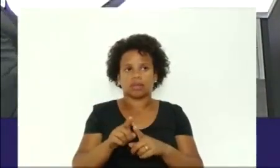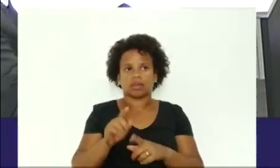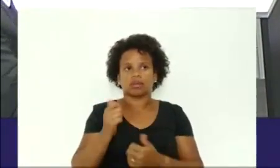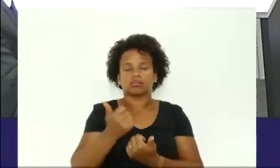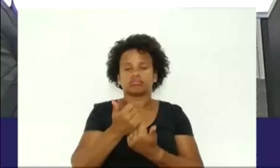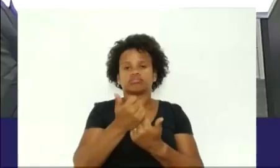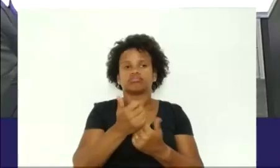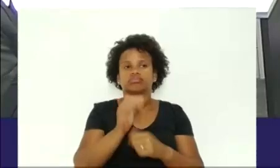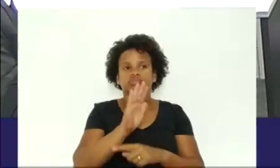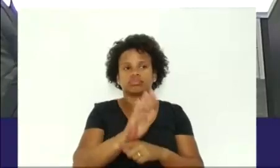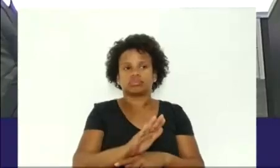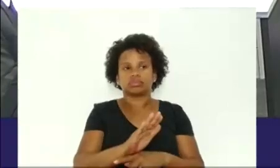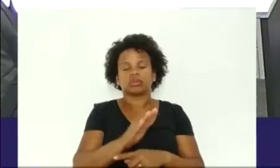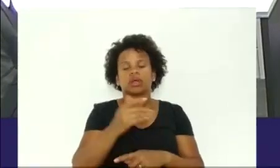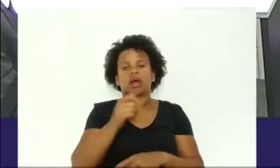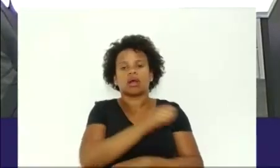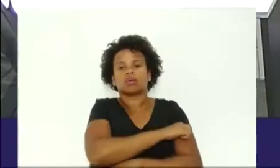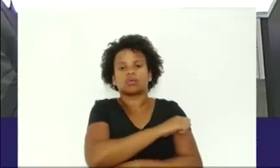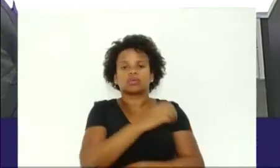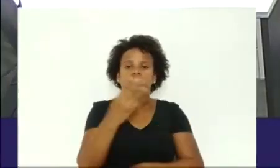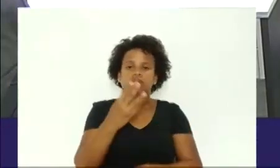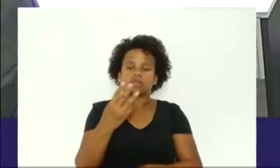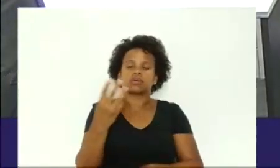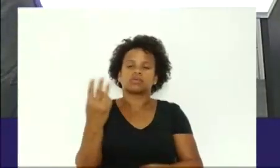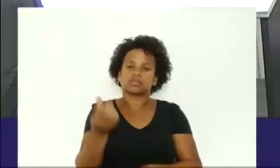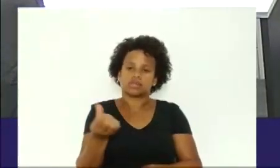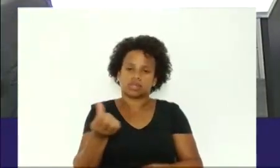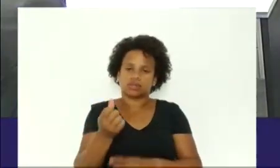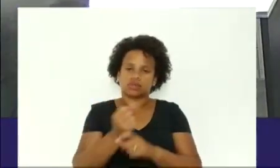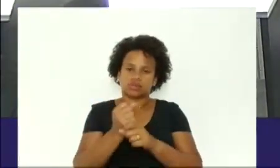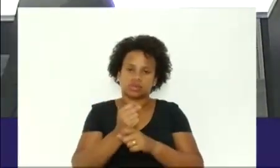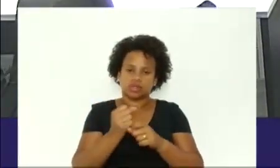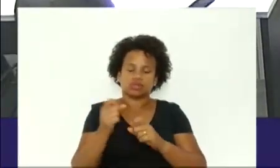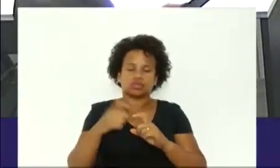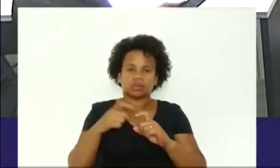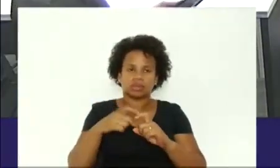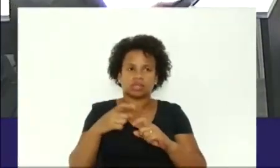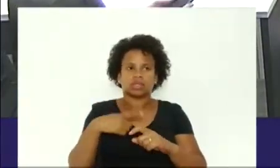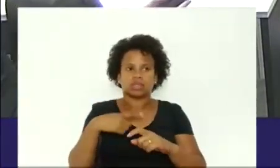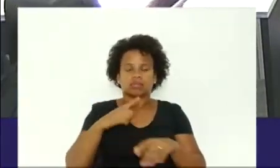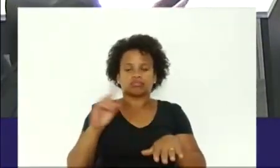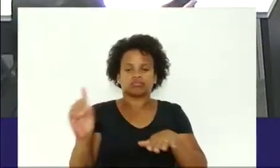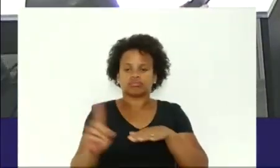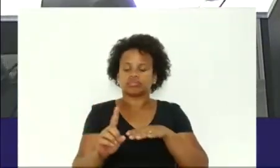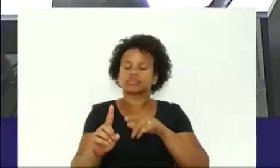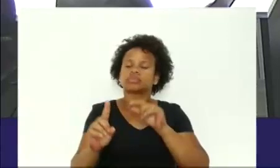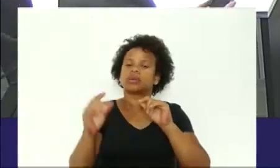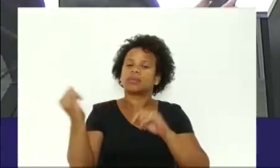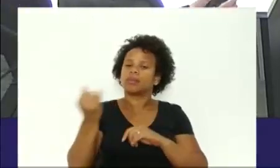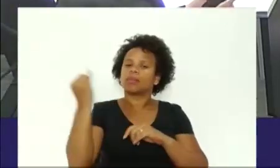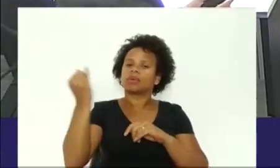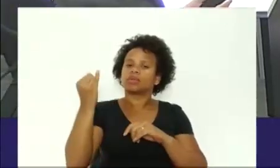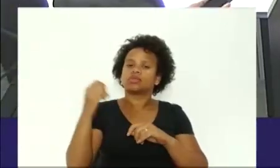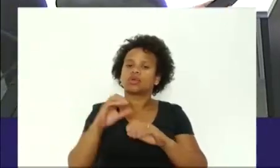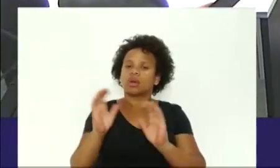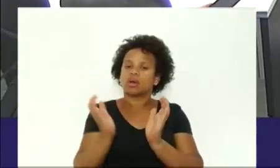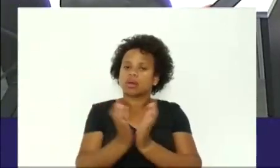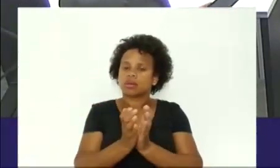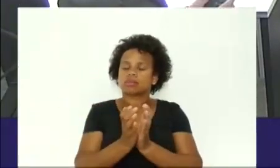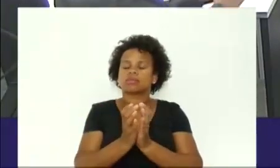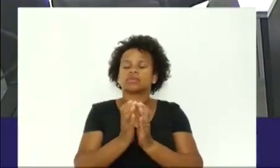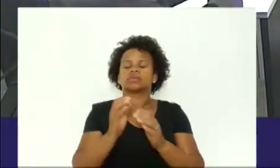de Medicina. Ela destaca que há atores importantes em sua história, como a querida equipe de saúde,